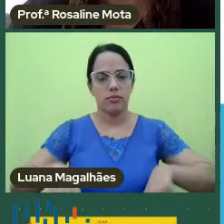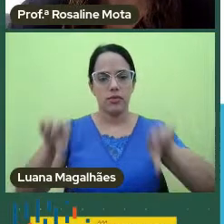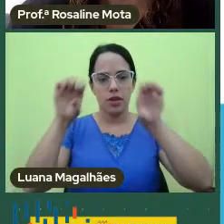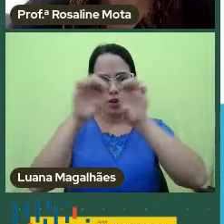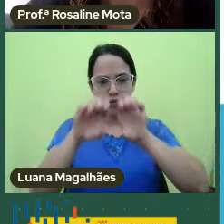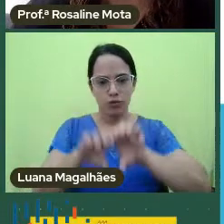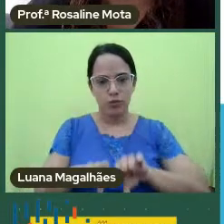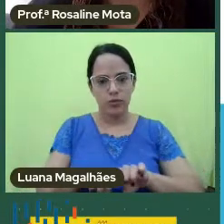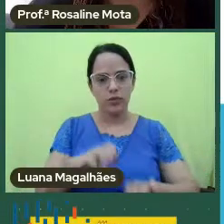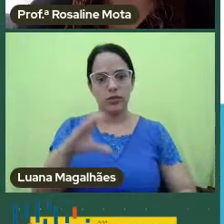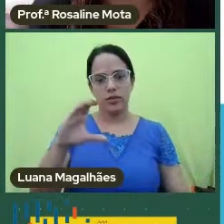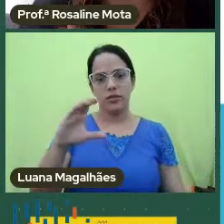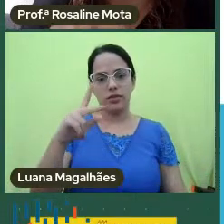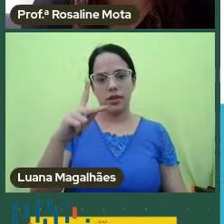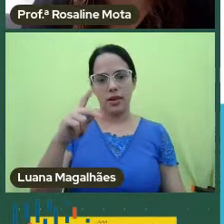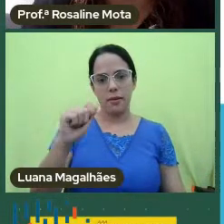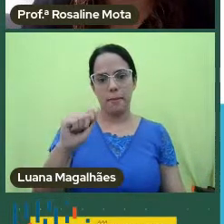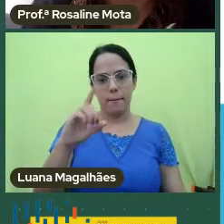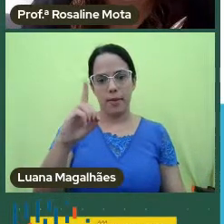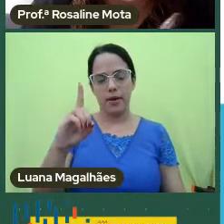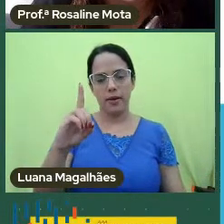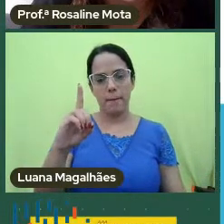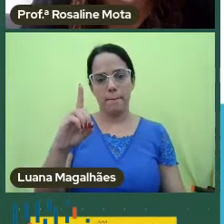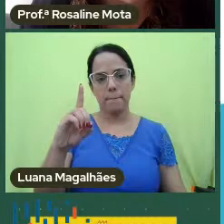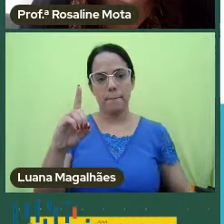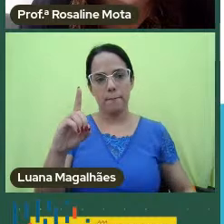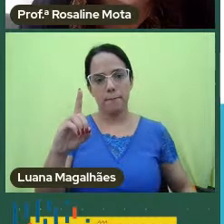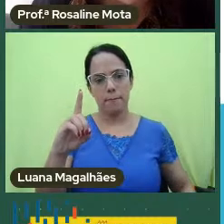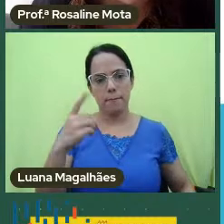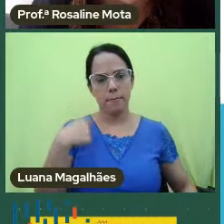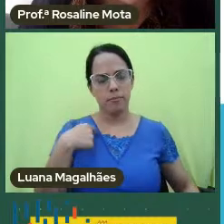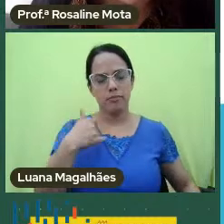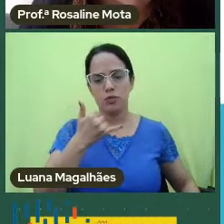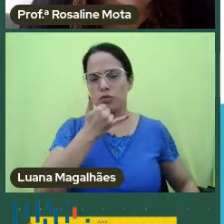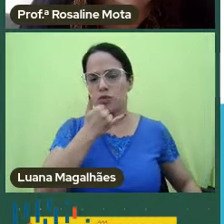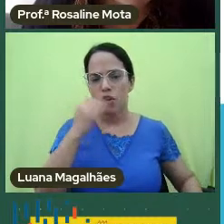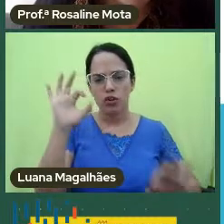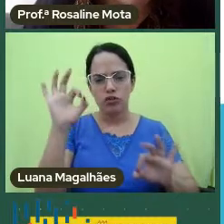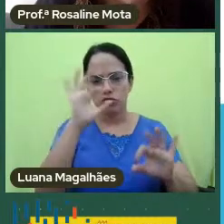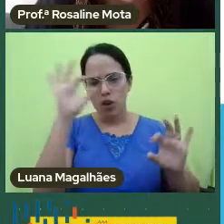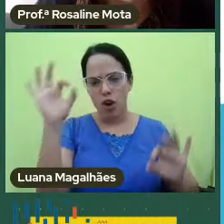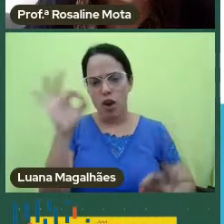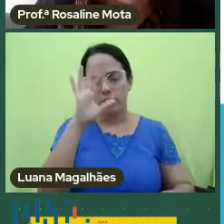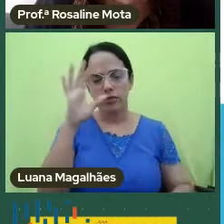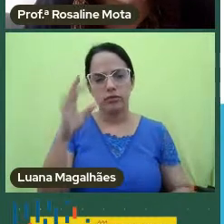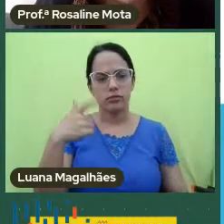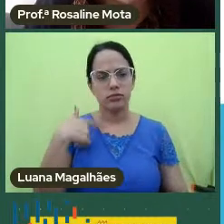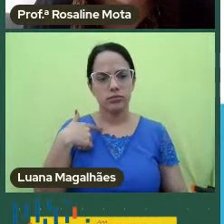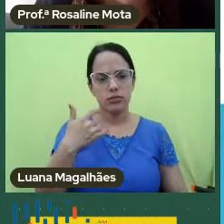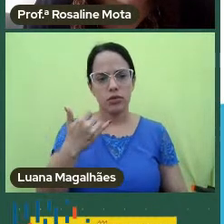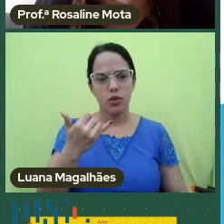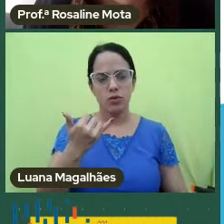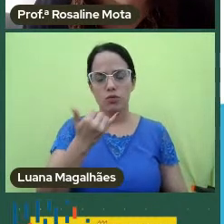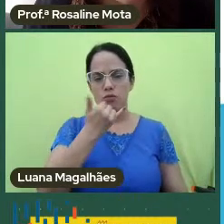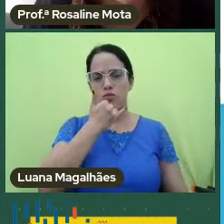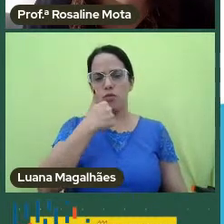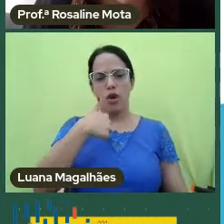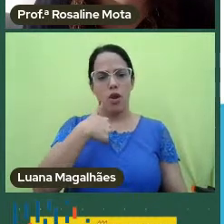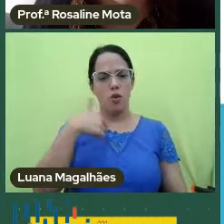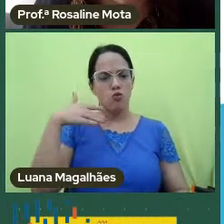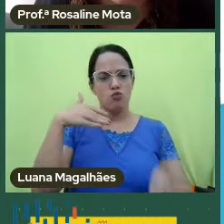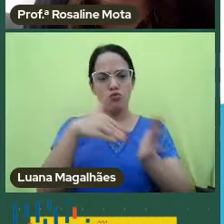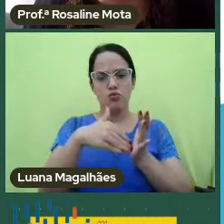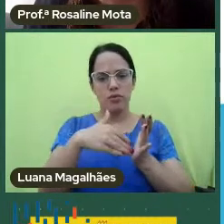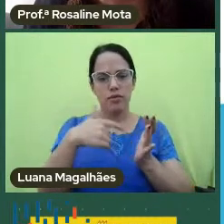CEPAD e da CRP. Ah, sim, eu não acompanho stories nenhum. Eu acho que eu sou a última pessoa do mundo para acompanhar